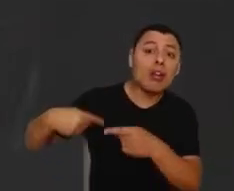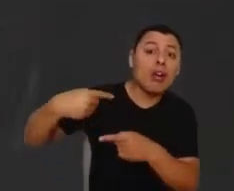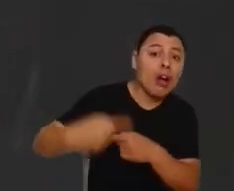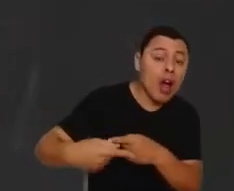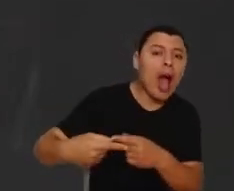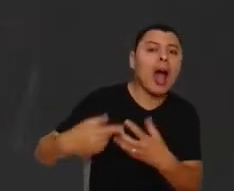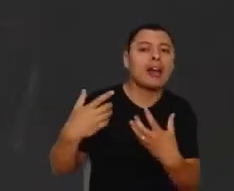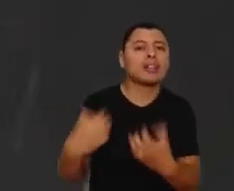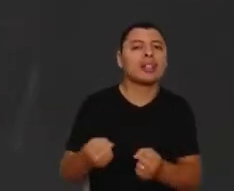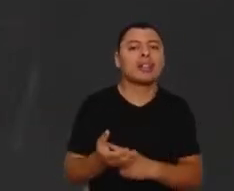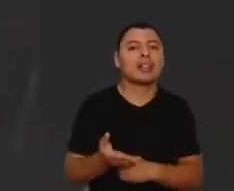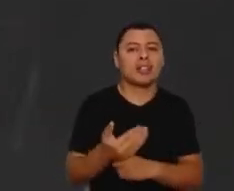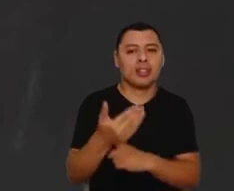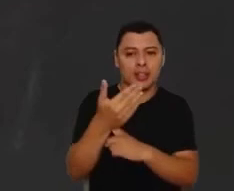feito